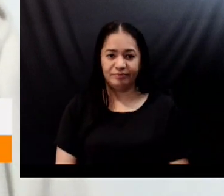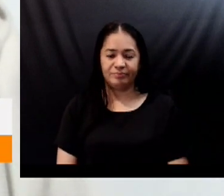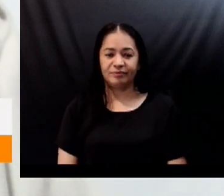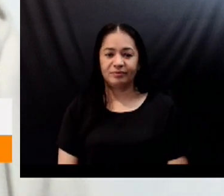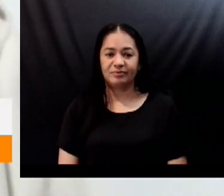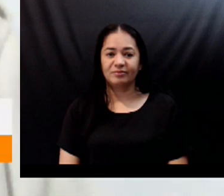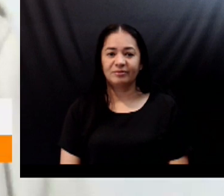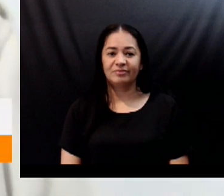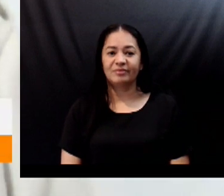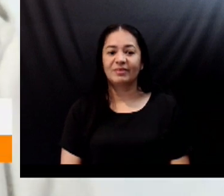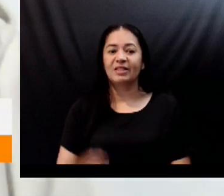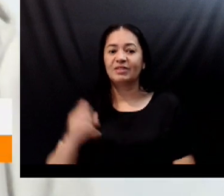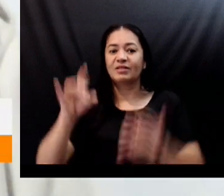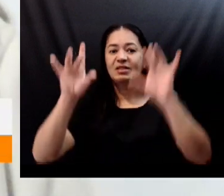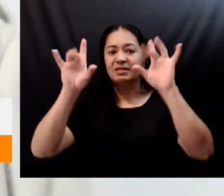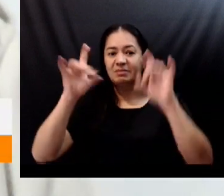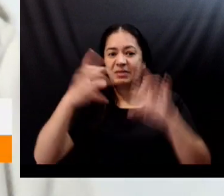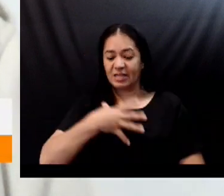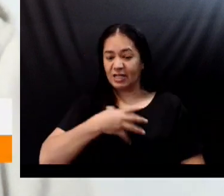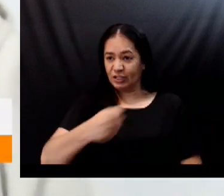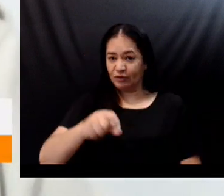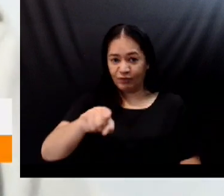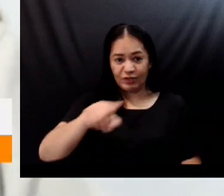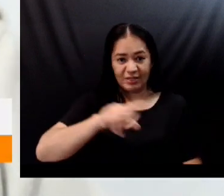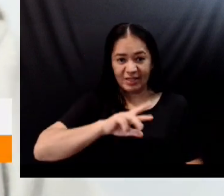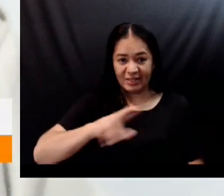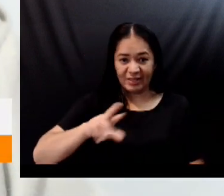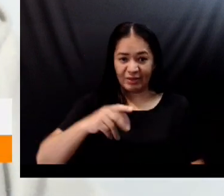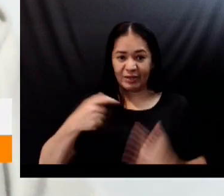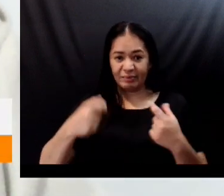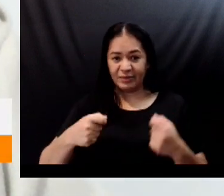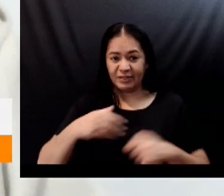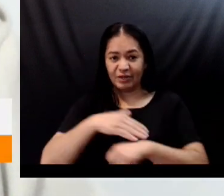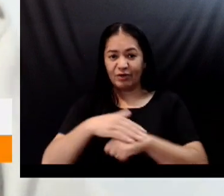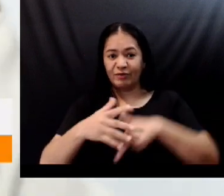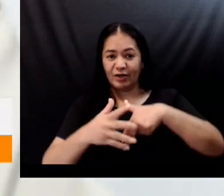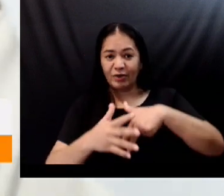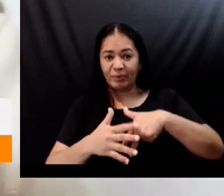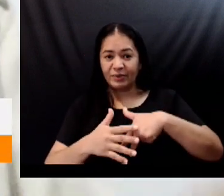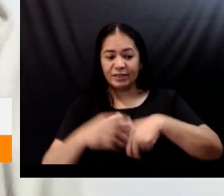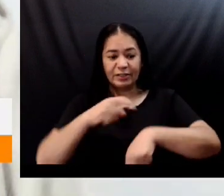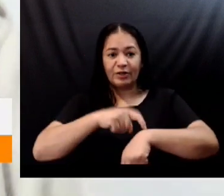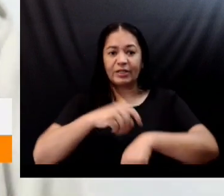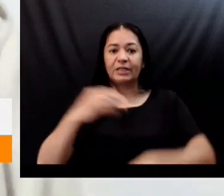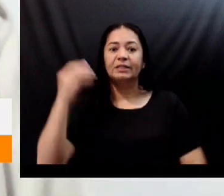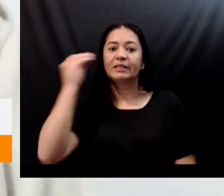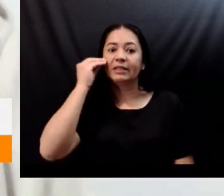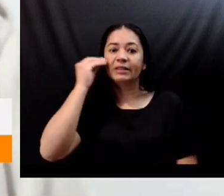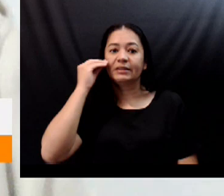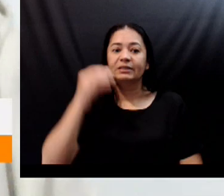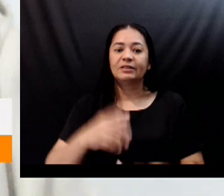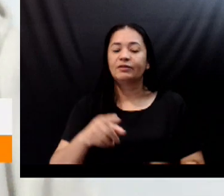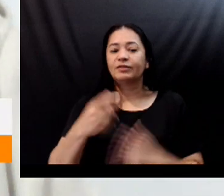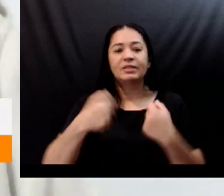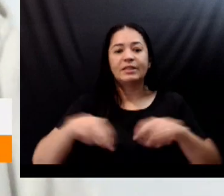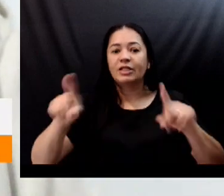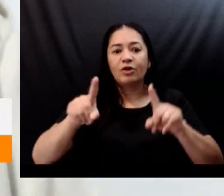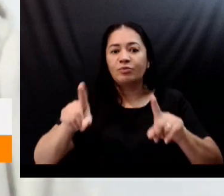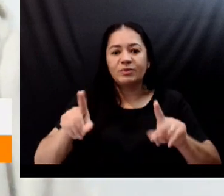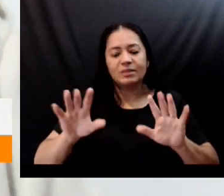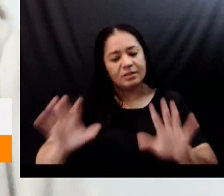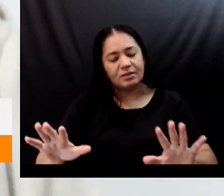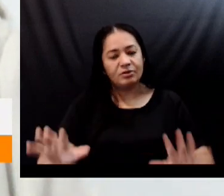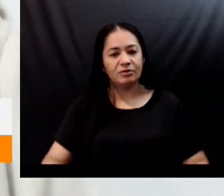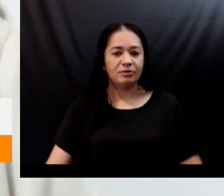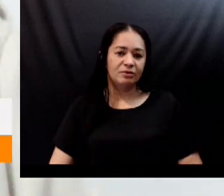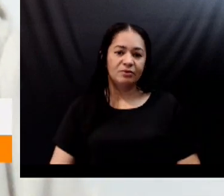em suicídio igual eu, que precisa falar com o paciente quando ele está tentando o autoextermínio, você não precisa disso. Deixa lá,